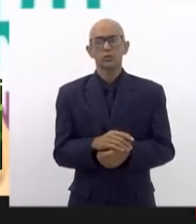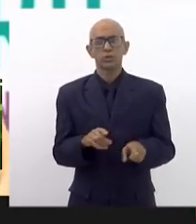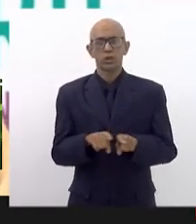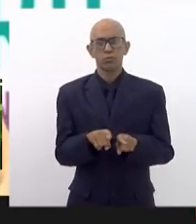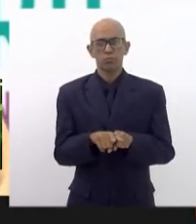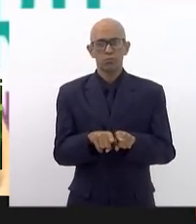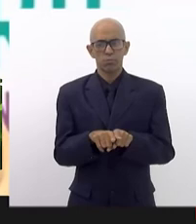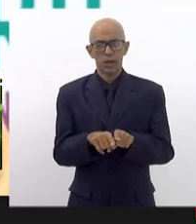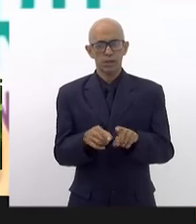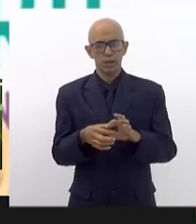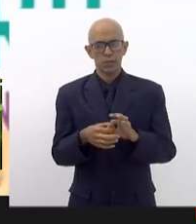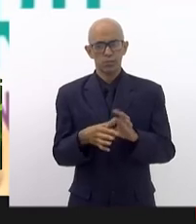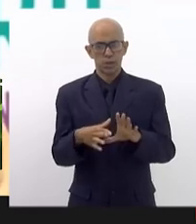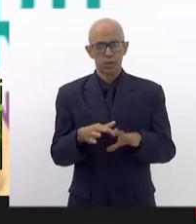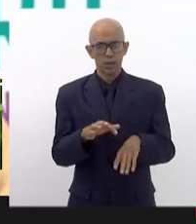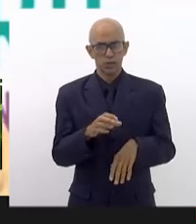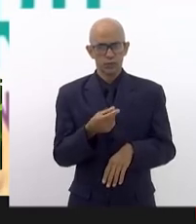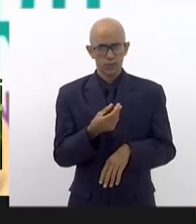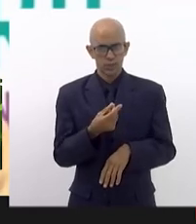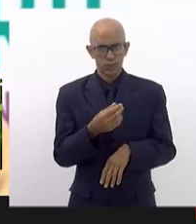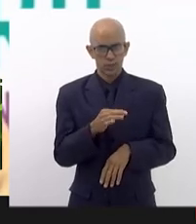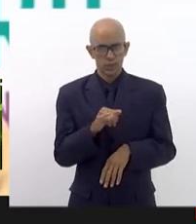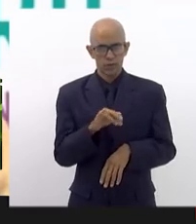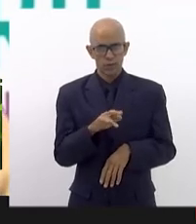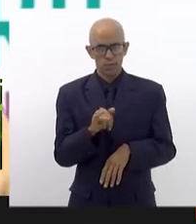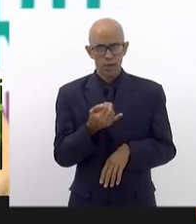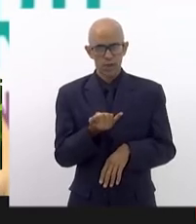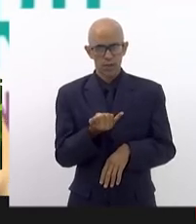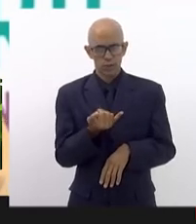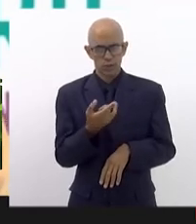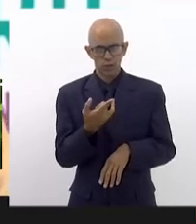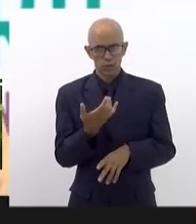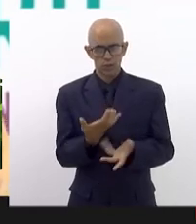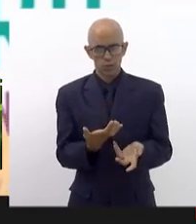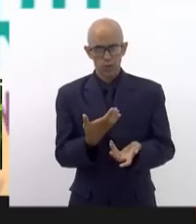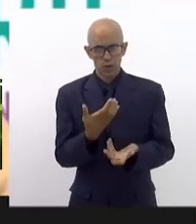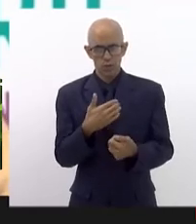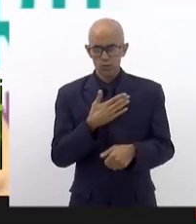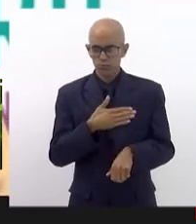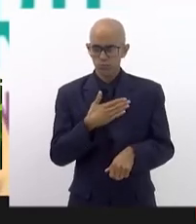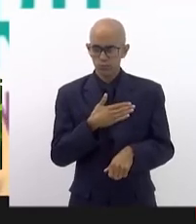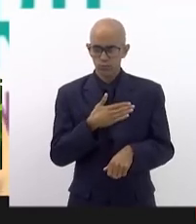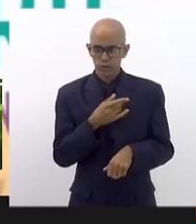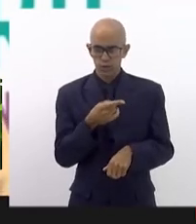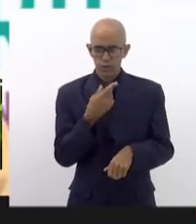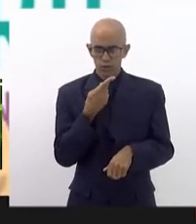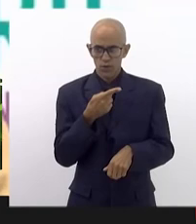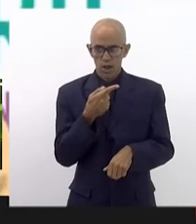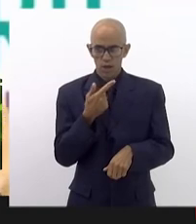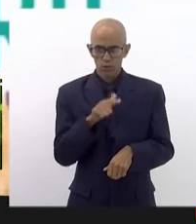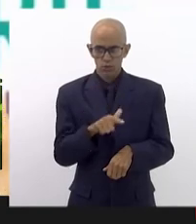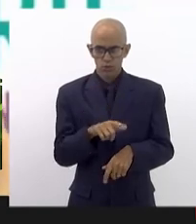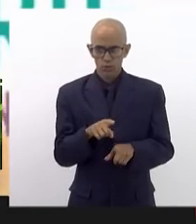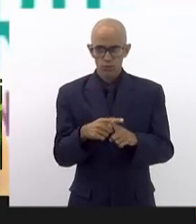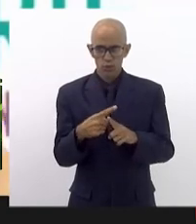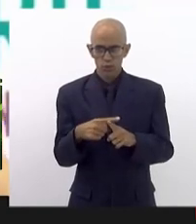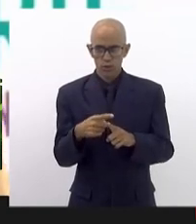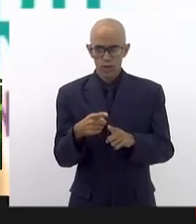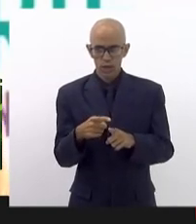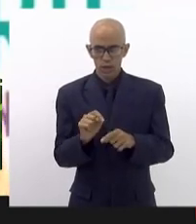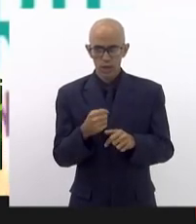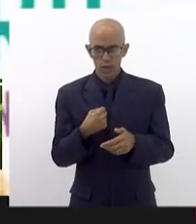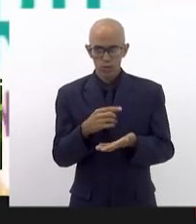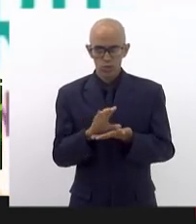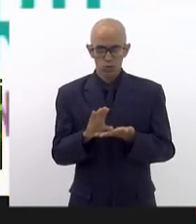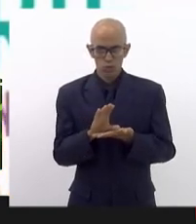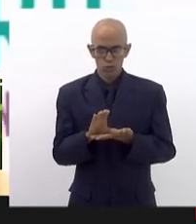autonomia financeira da FAPERJ, como já foi citado, só gostaria de reforçar que isso é realmente um aspecto importante, porque além de conselheira do Clube de